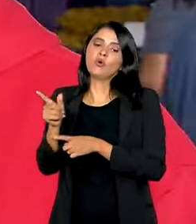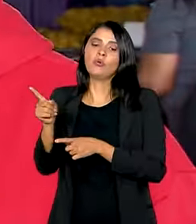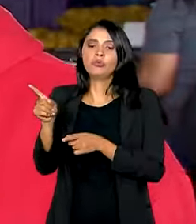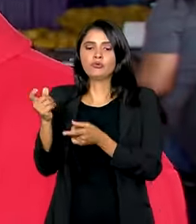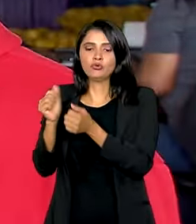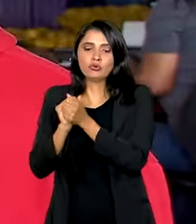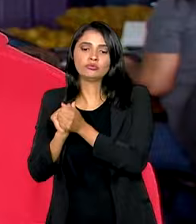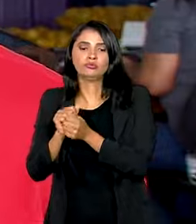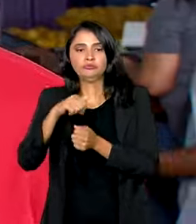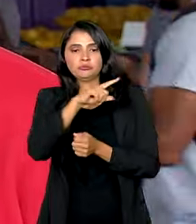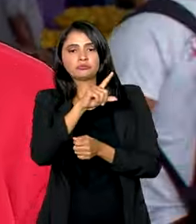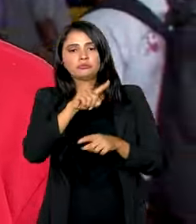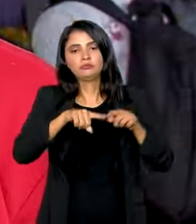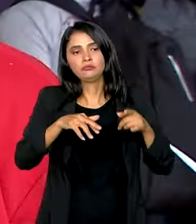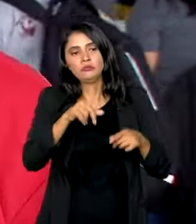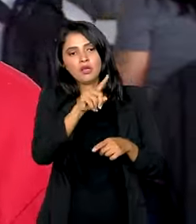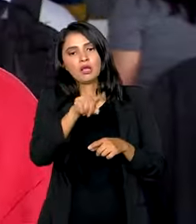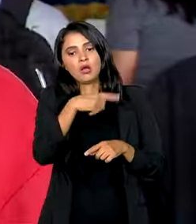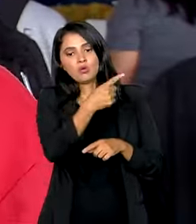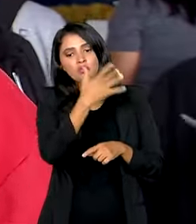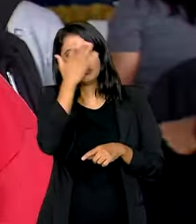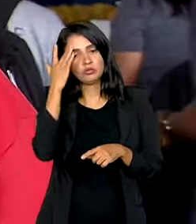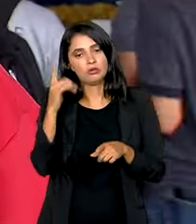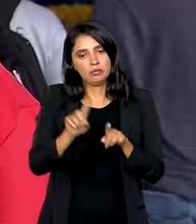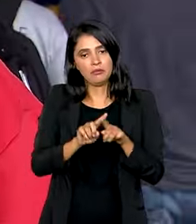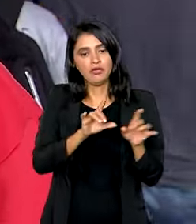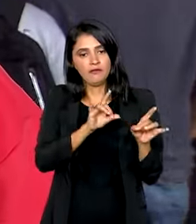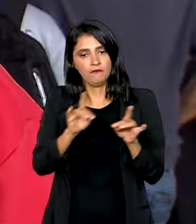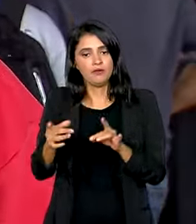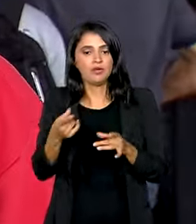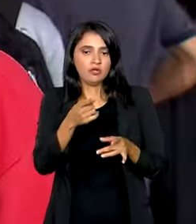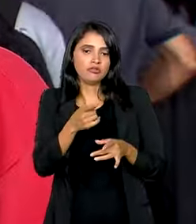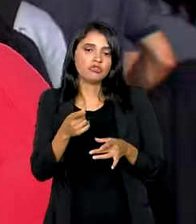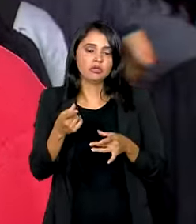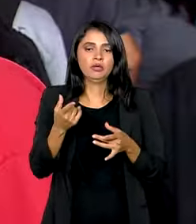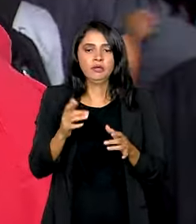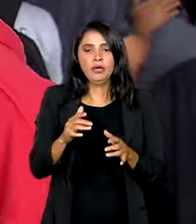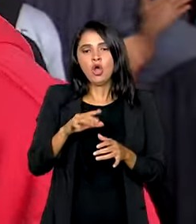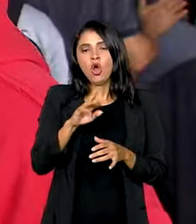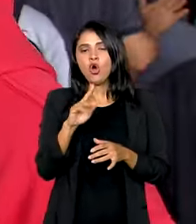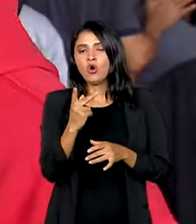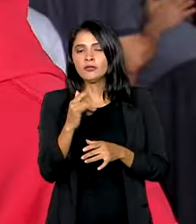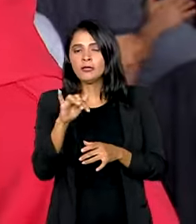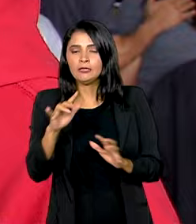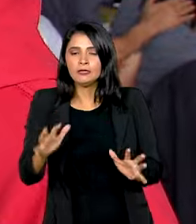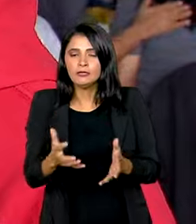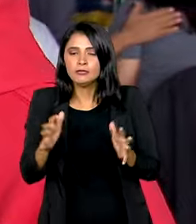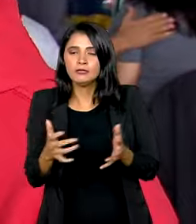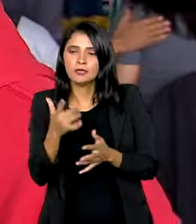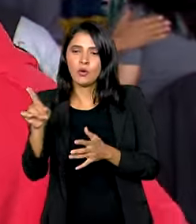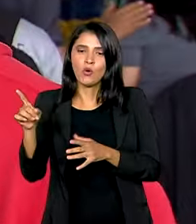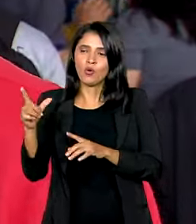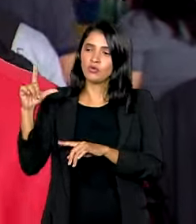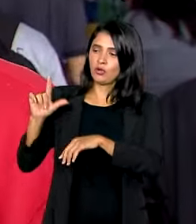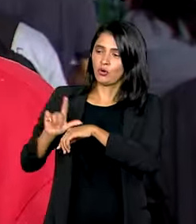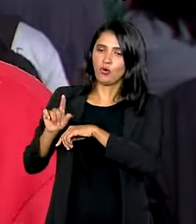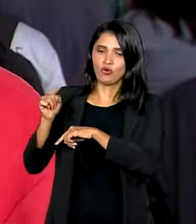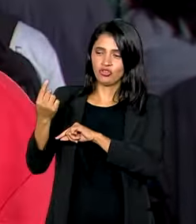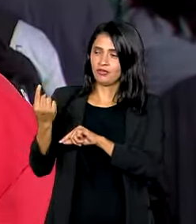compro produtos ali na frente ali com o pessoal que vende mais umas hortaliças, aqui atrás aqui, numa lojinha ali que eu